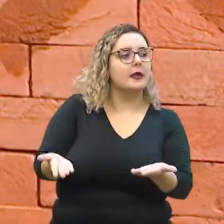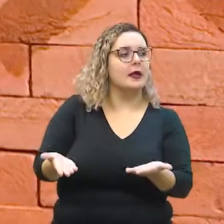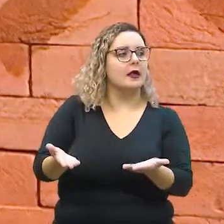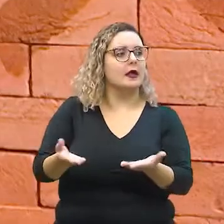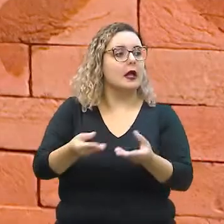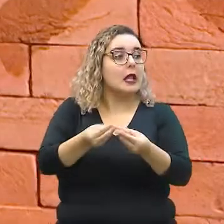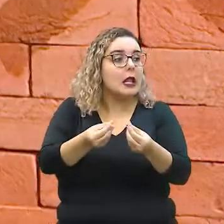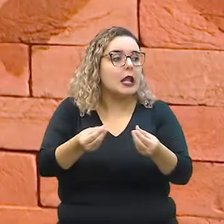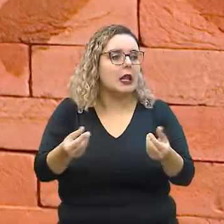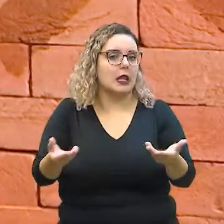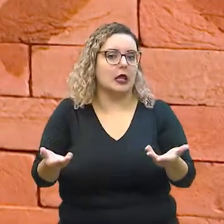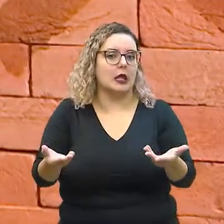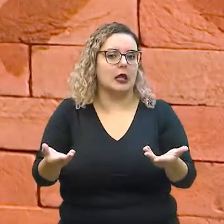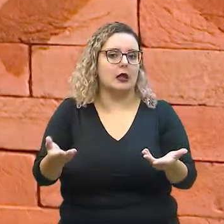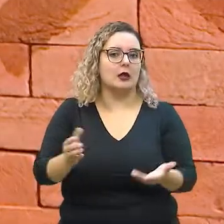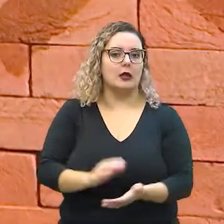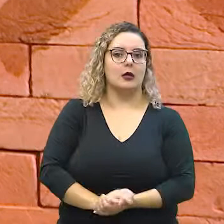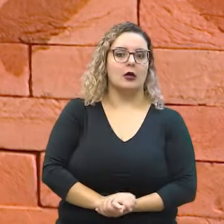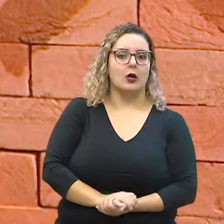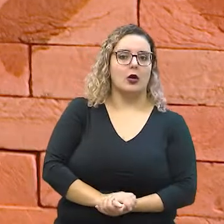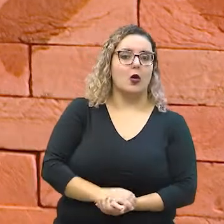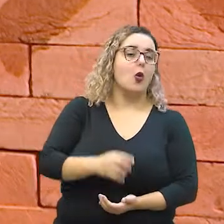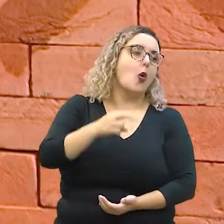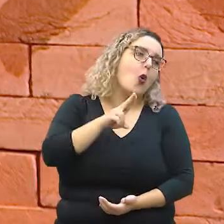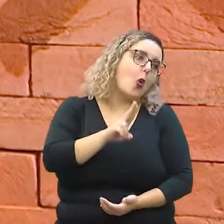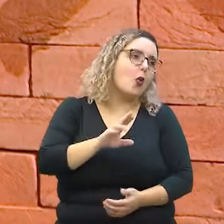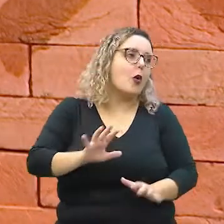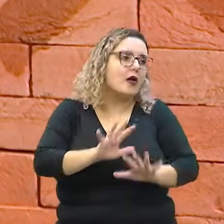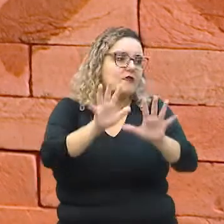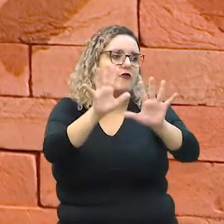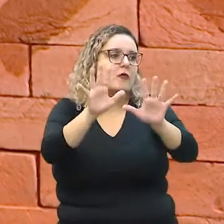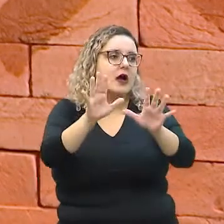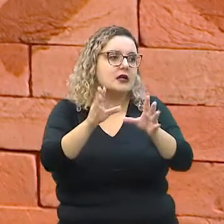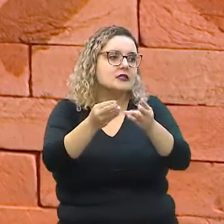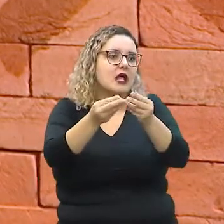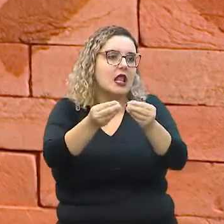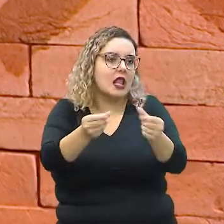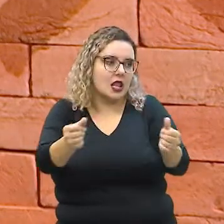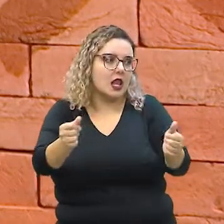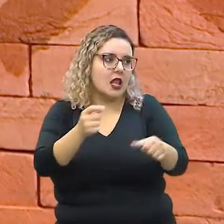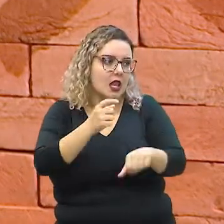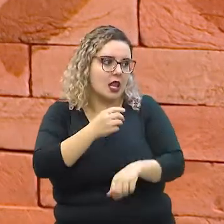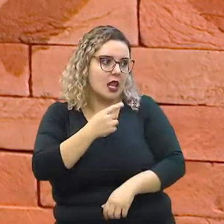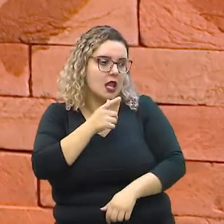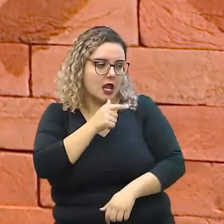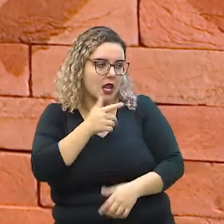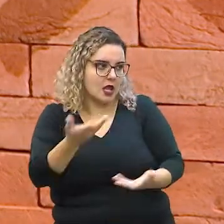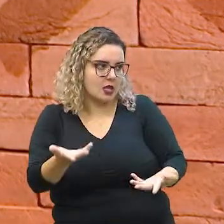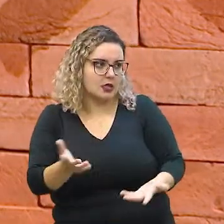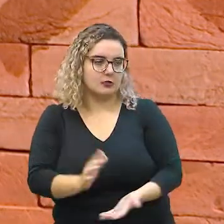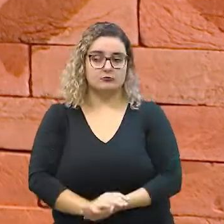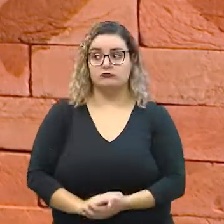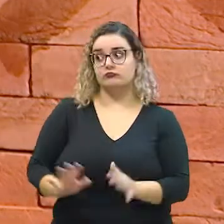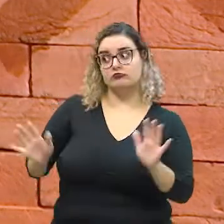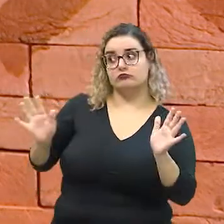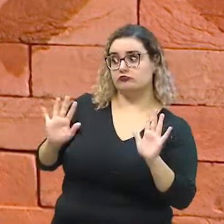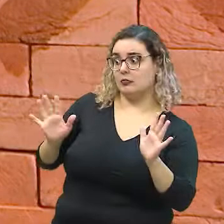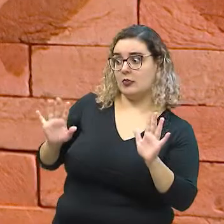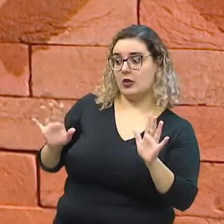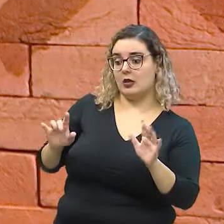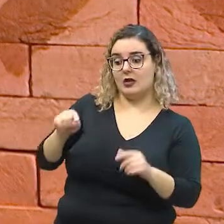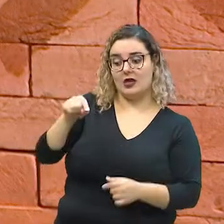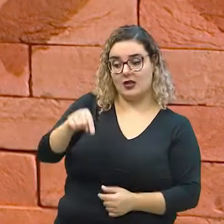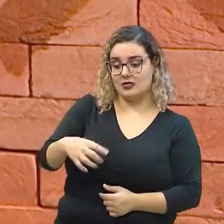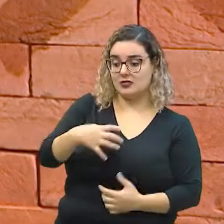assim, eu nunca usei fumaça líquida, né? Na verdade eu sou de uma corrente da defumação de carnes, então assim, é a contramão disso, né?